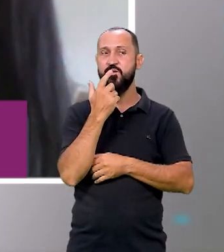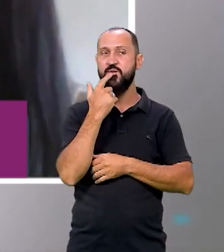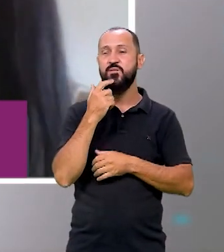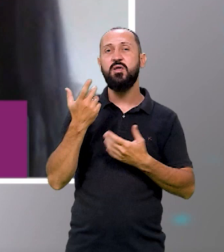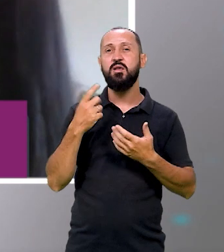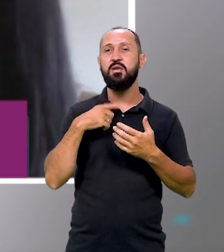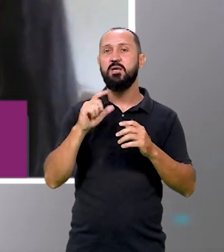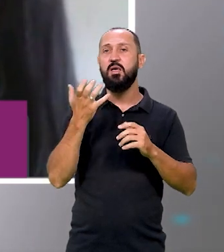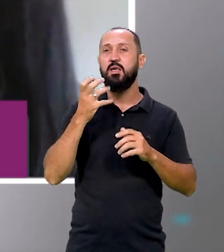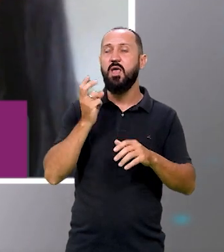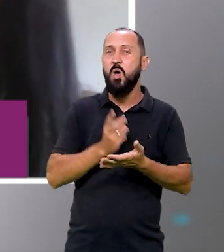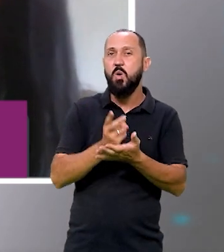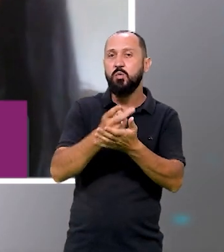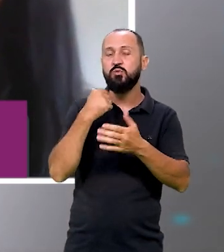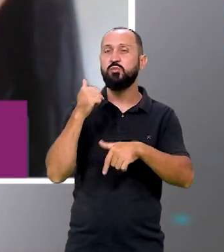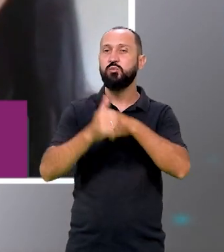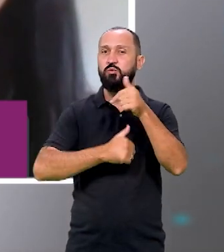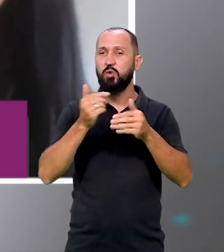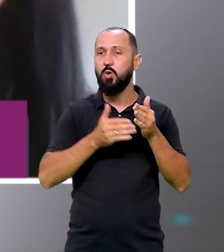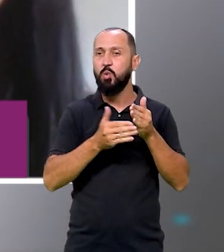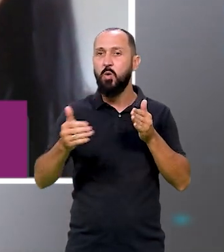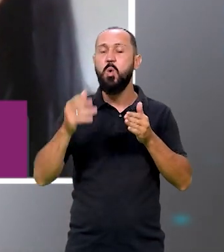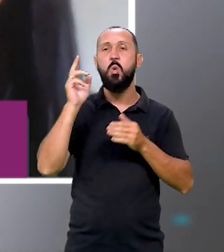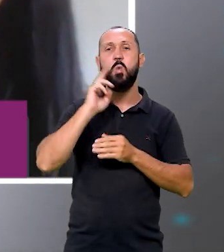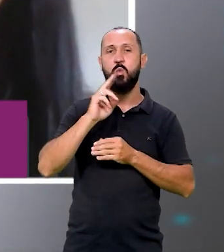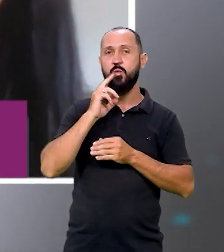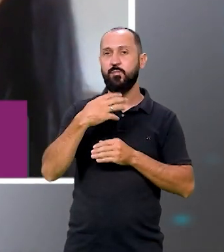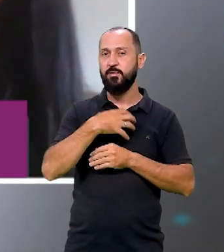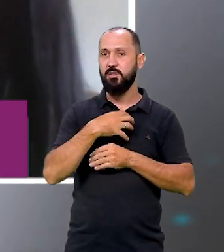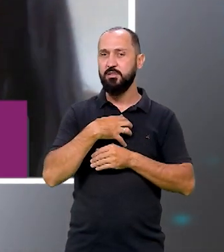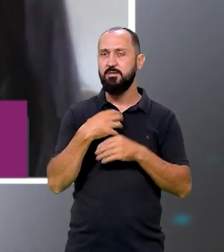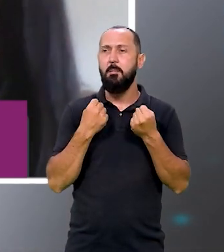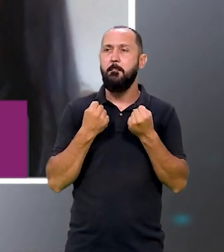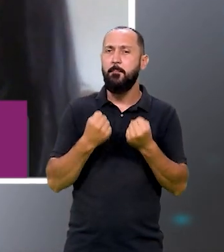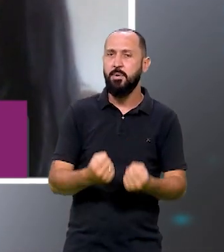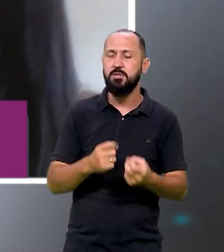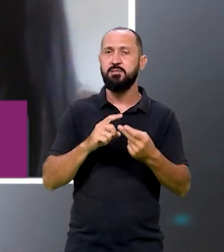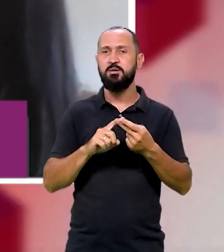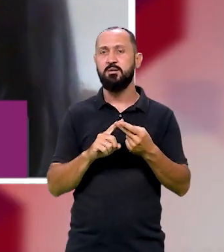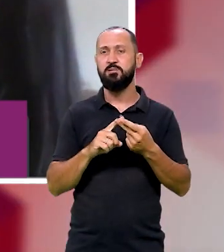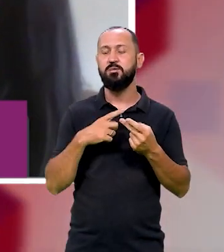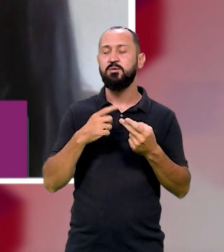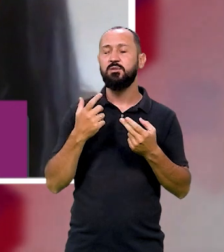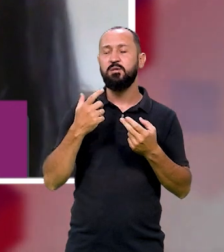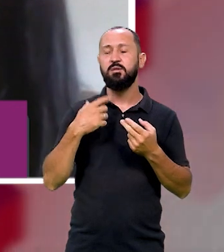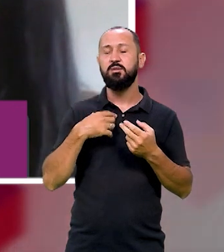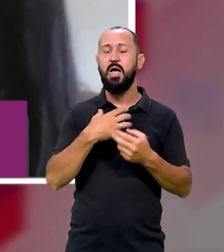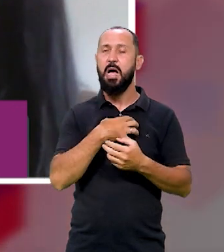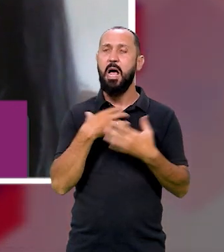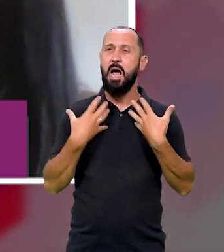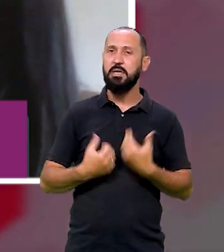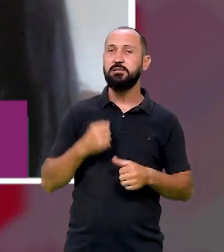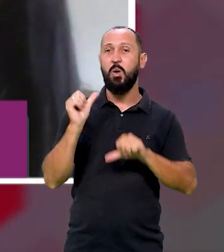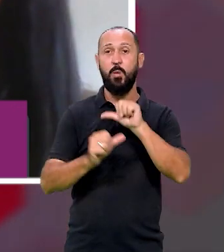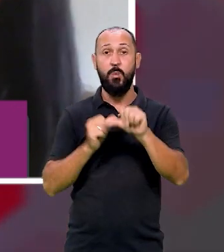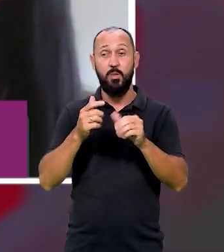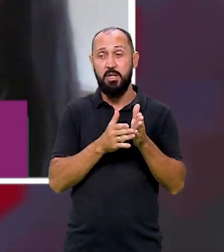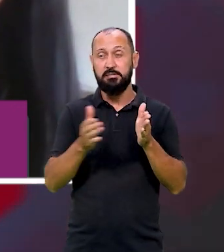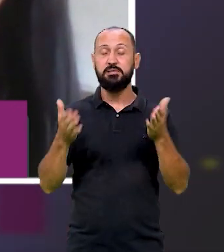vermelha, e quer manter a atividade do dia normal e acaba se sentindo mais pesado, mais cansado. Então, até